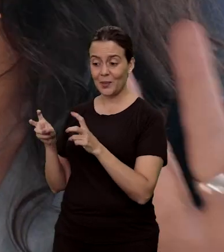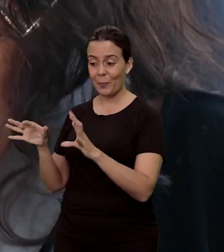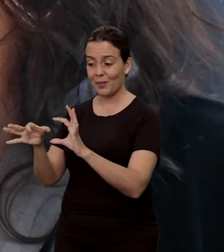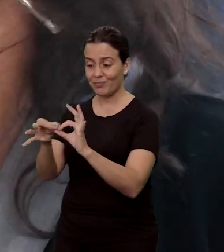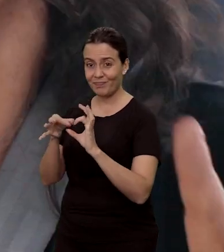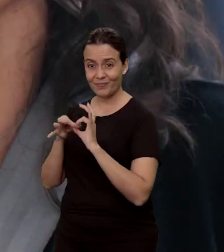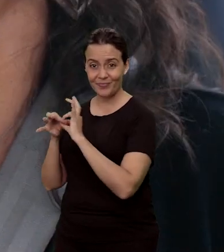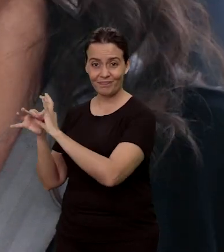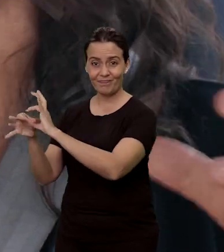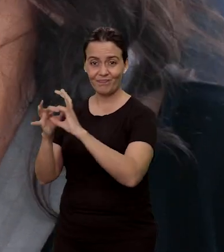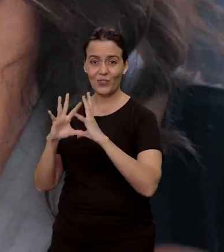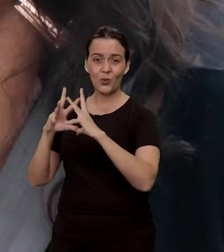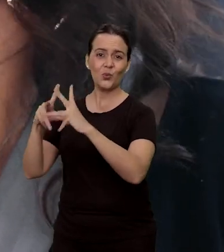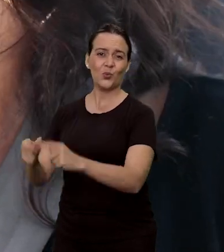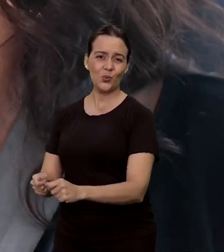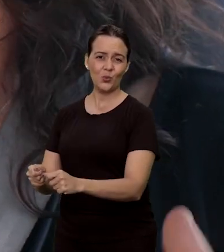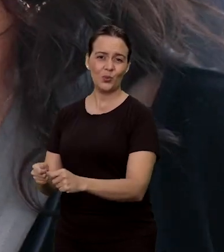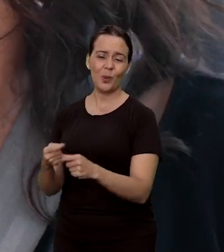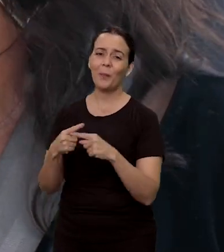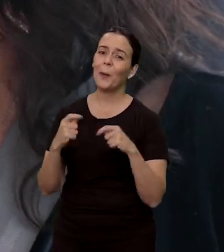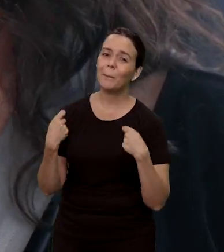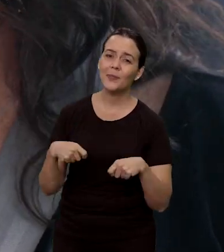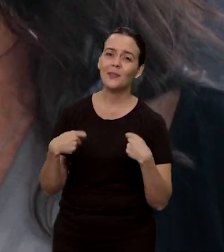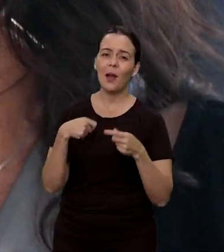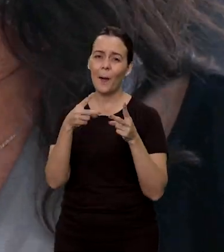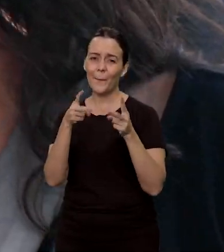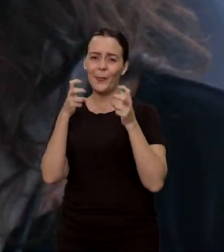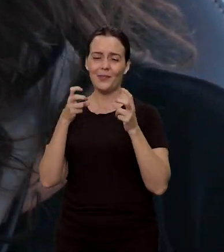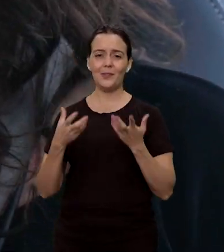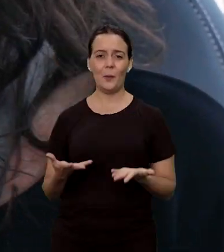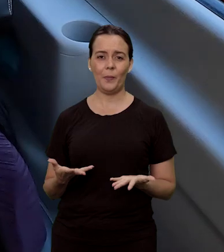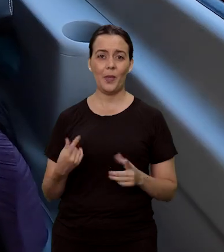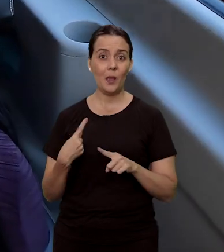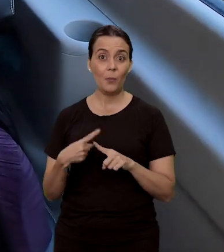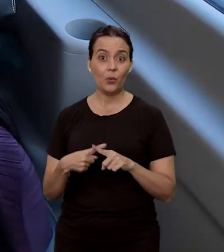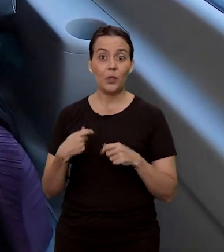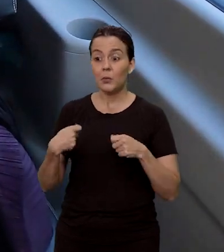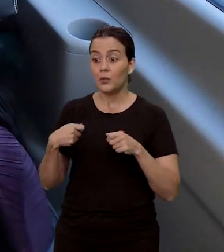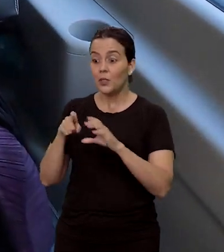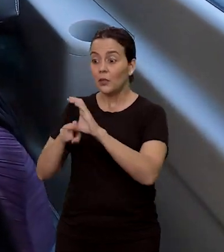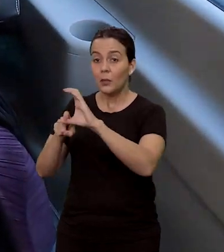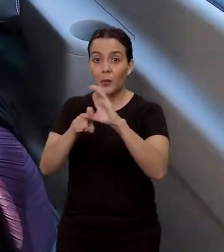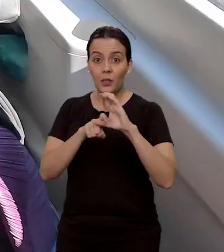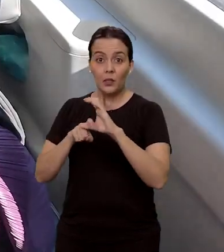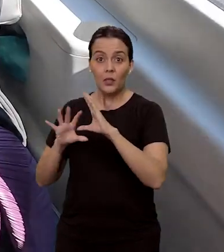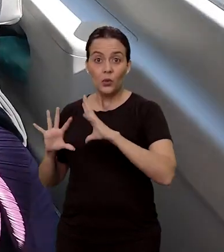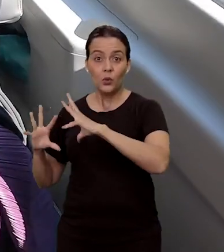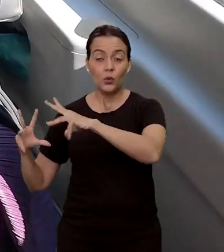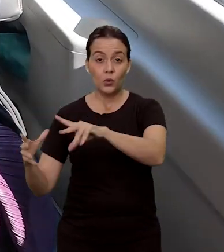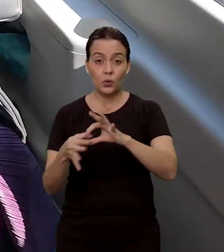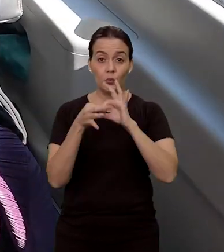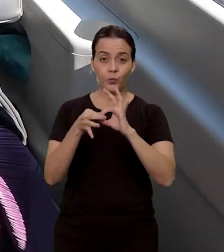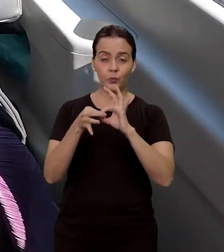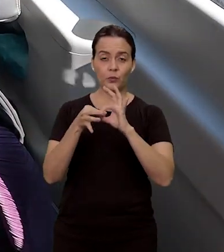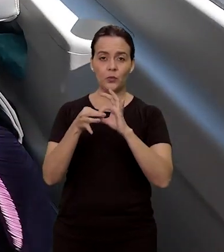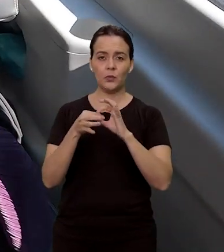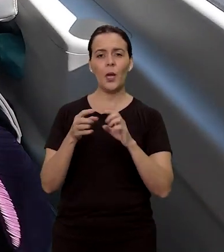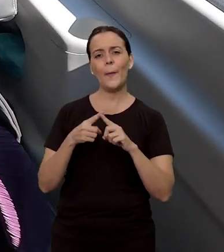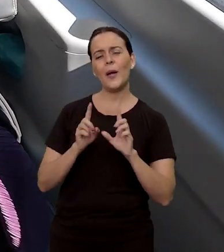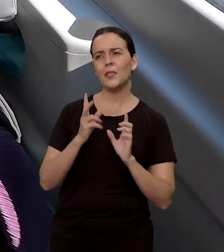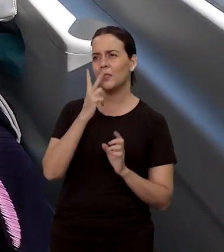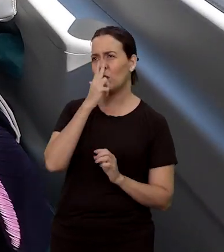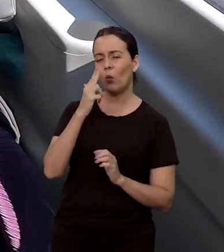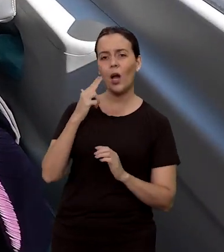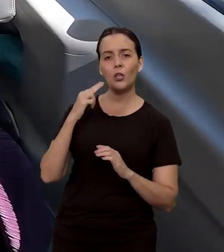possível existir sem perceber o todo, porque estamos interdependentes. Mas a grande questão, eu acho que a grande evolução